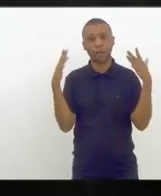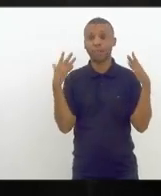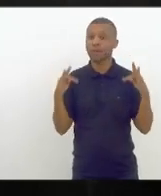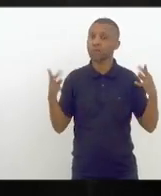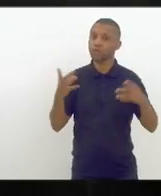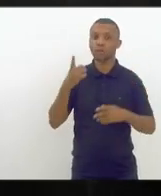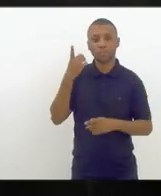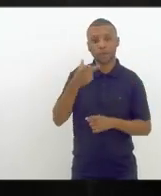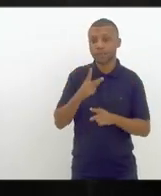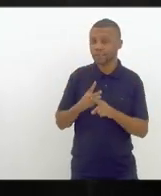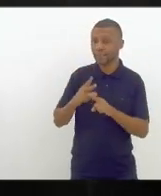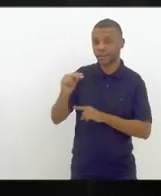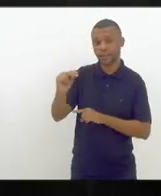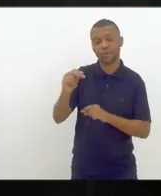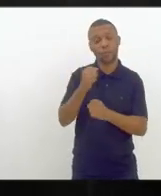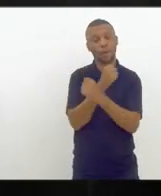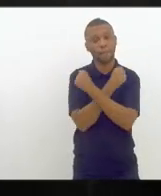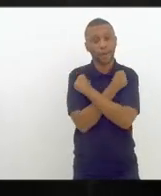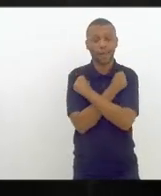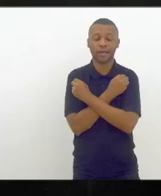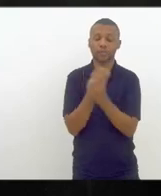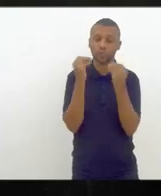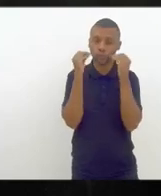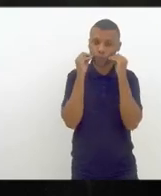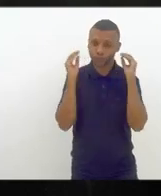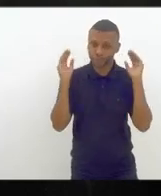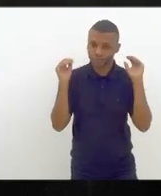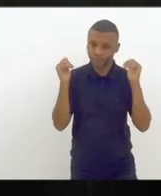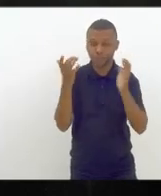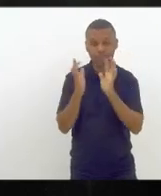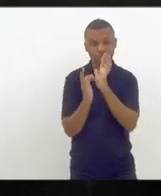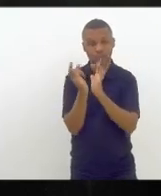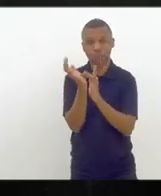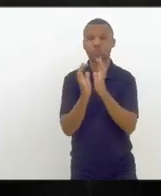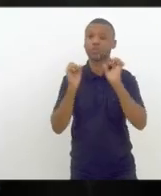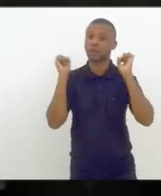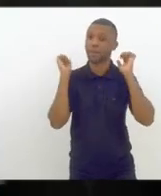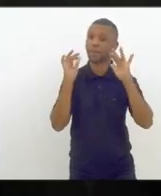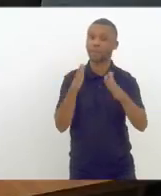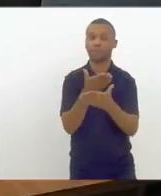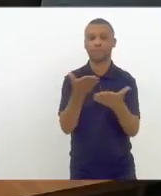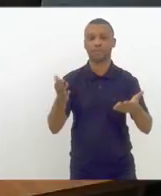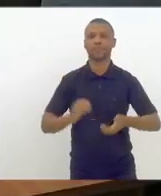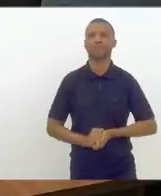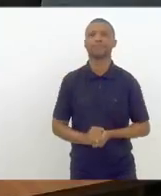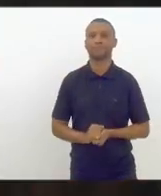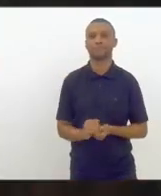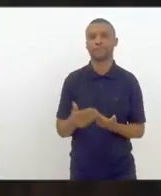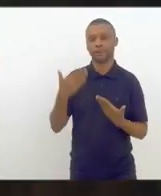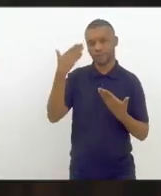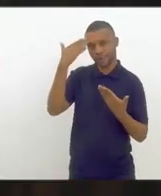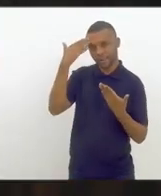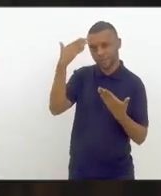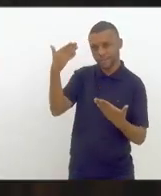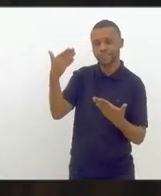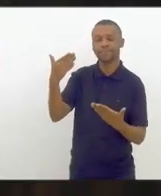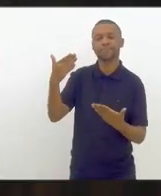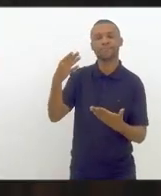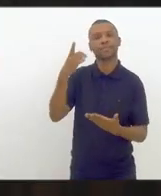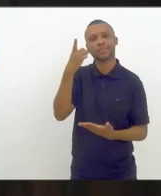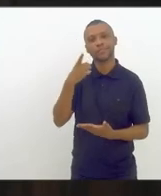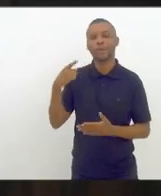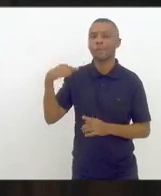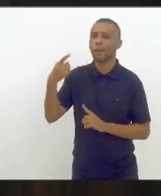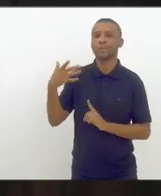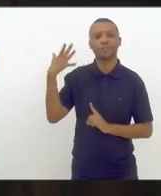Um abraço, um beijo no coração de todos. Fiquem todos com nosso Senhor Jesus. Agradecendo ao deputado Valdeci da Saúde,